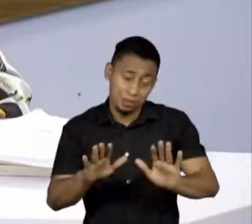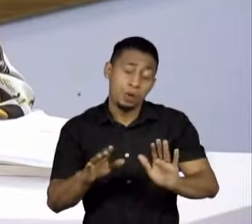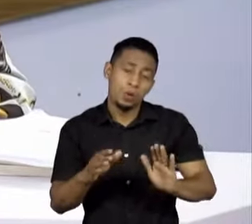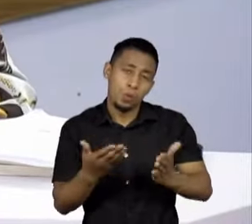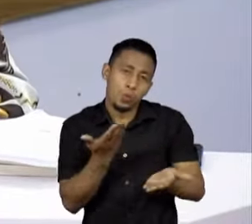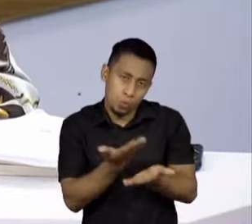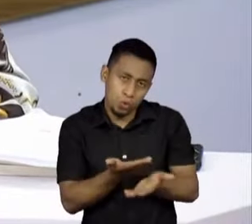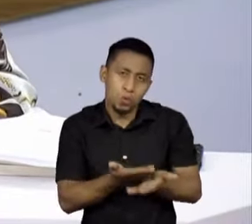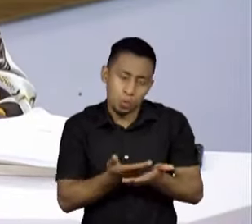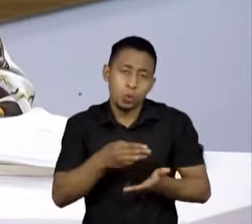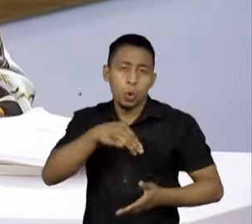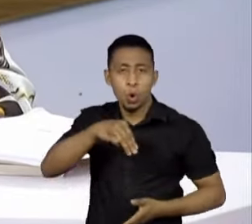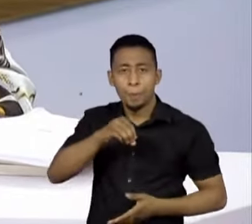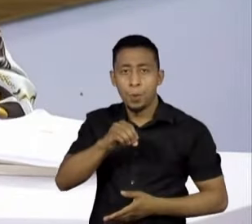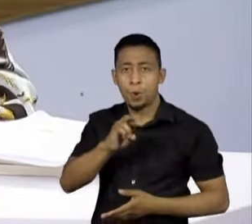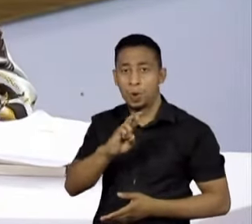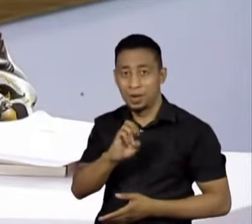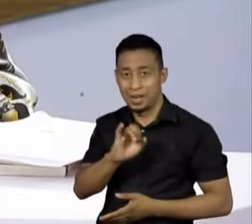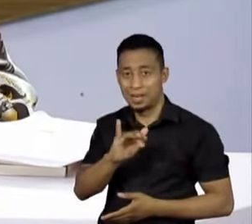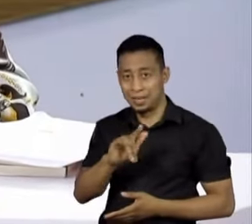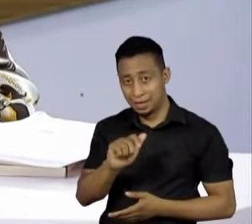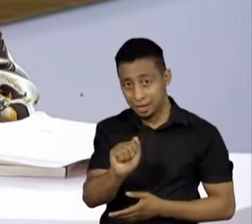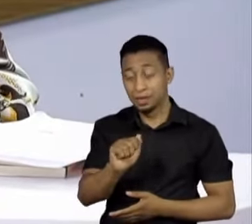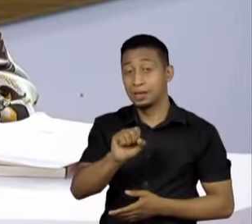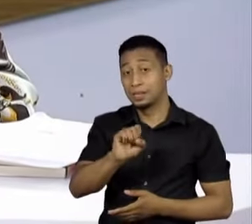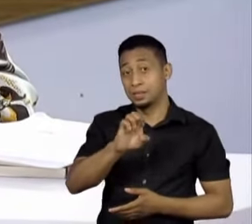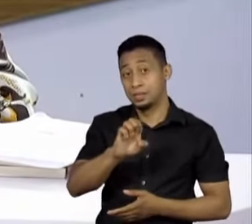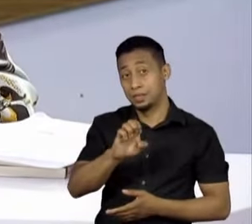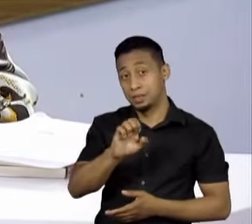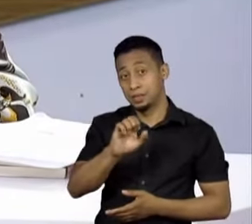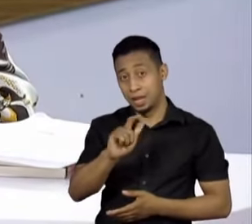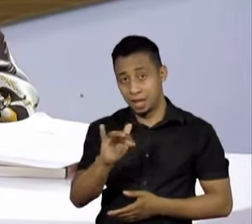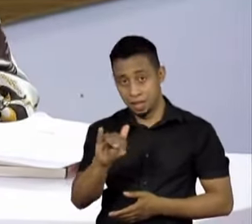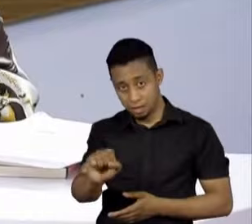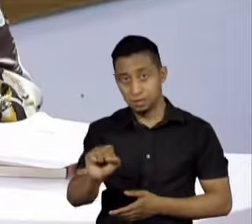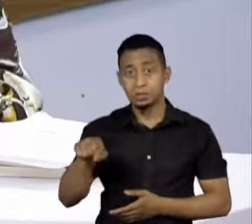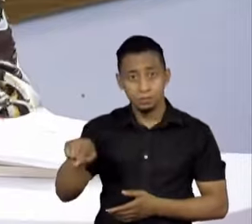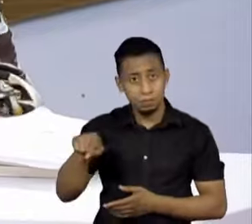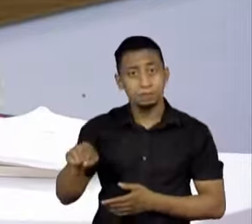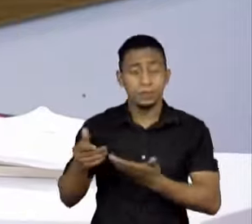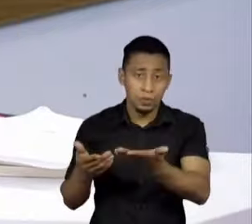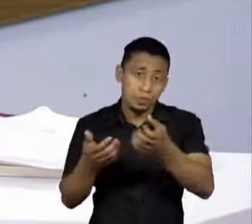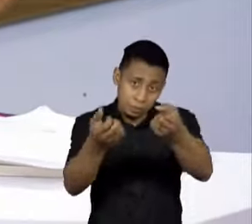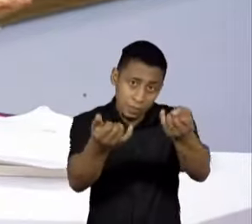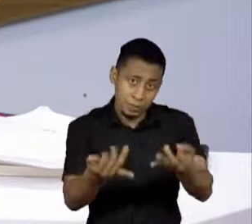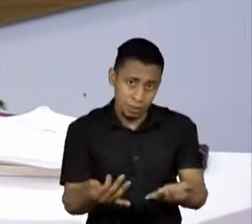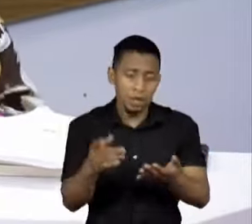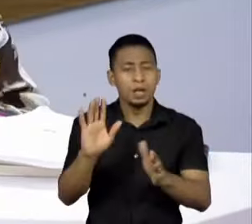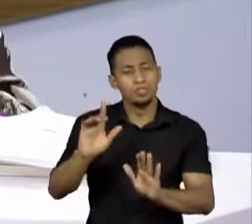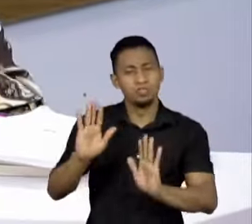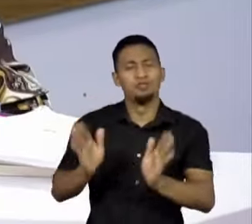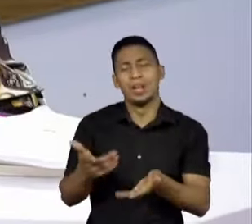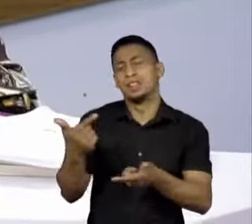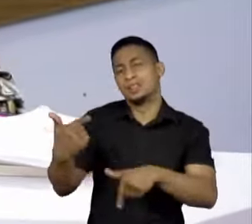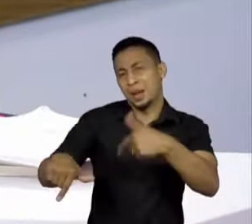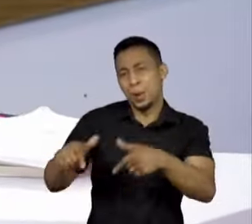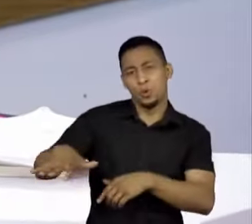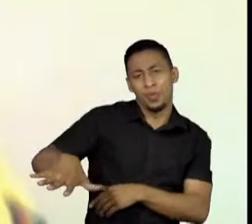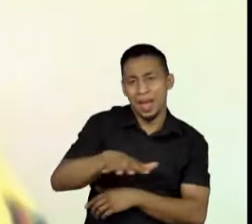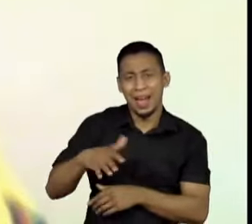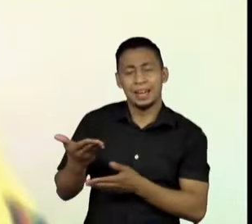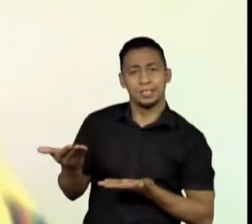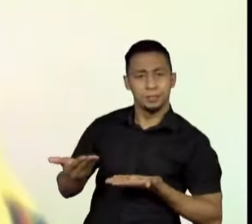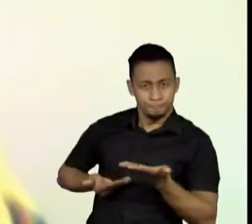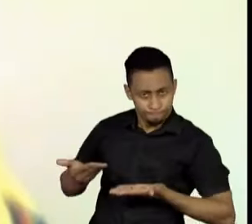Salles, da qual nós somos conselheiras. E tem uma coisa que me chama a atenção. Você, né, foi doméstica. Eu sinto que tem